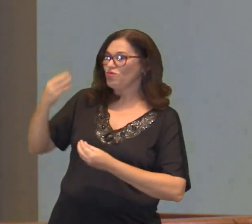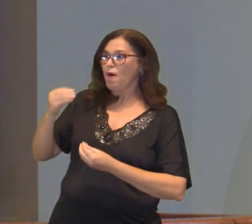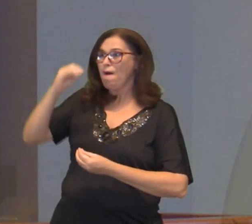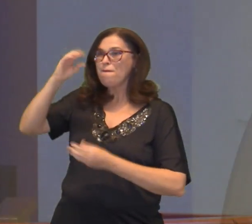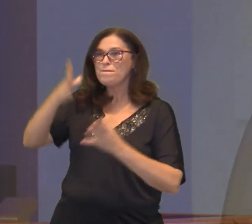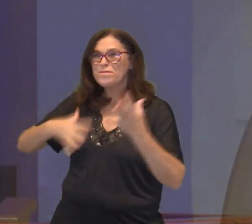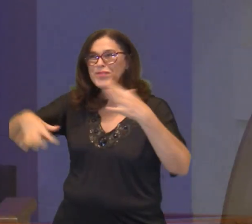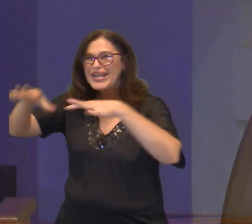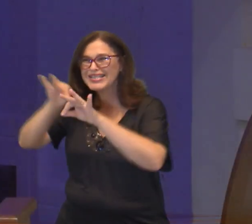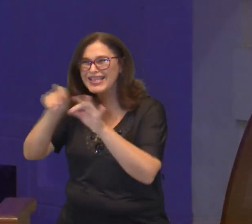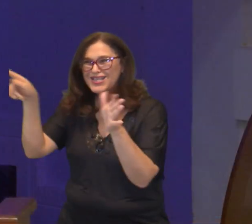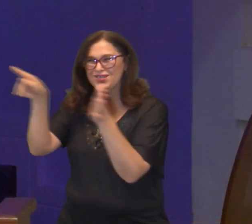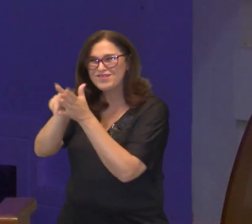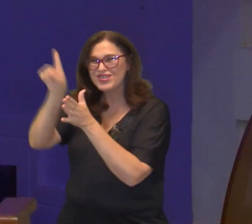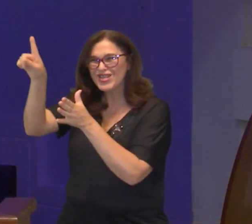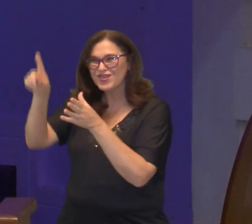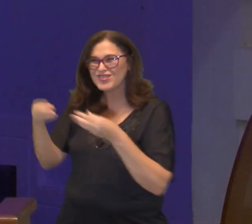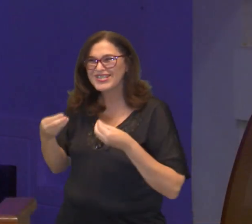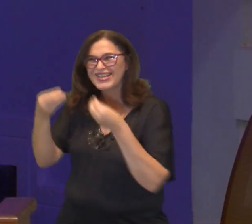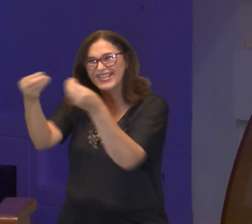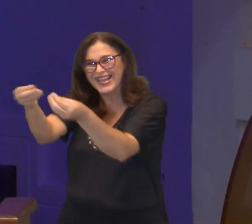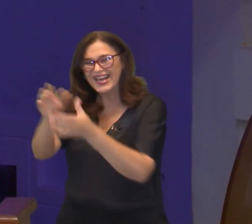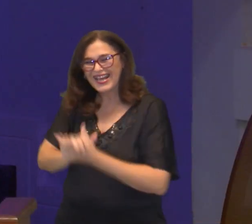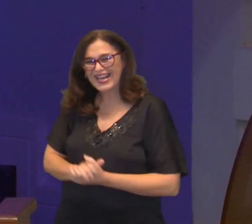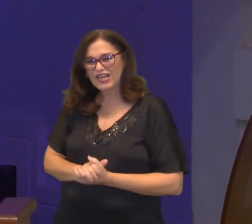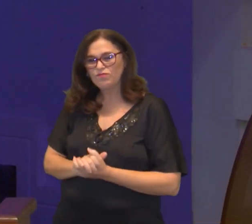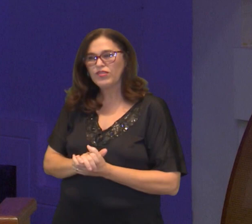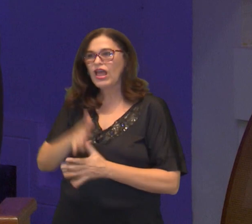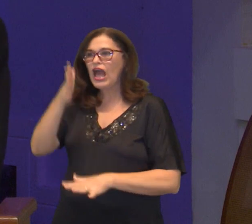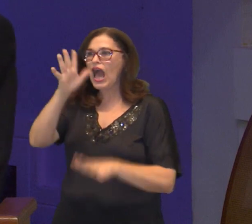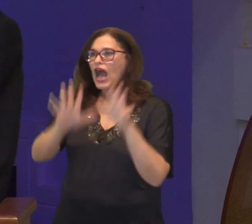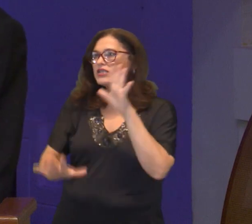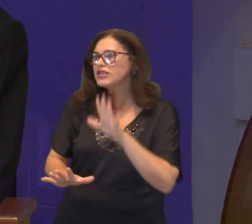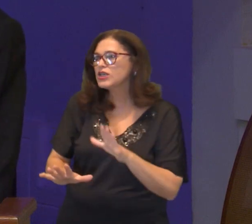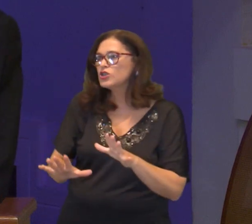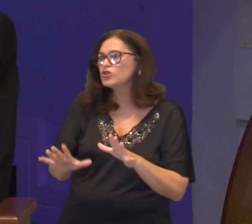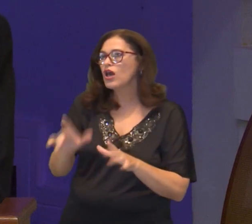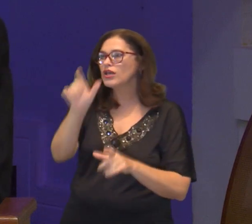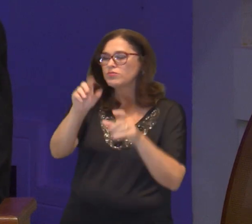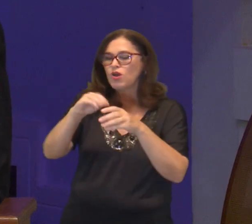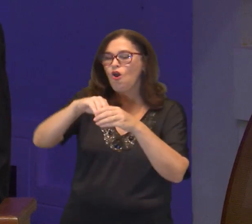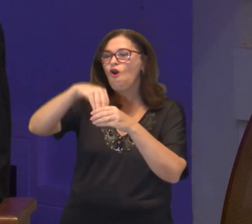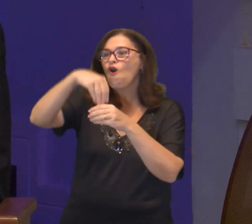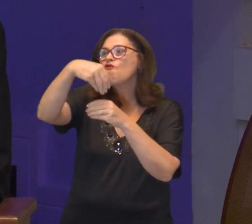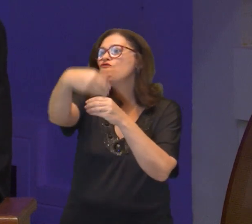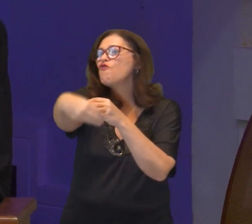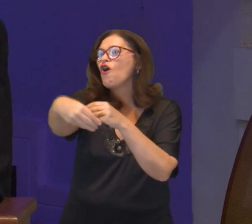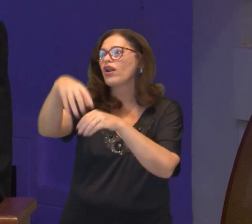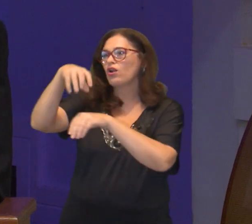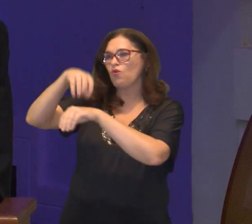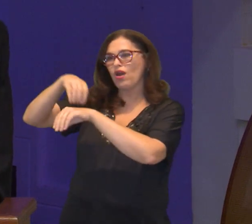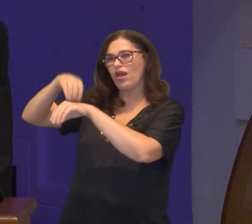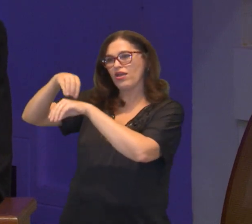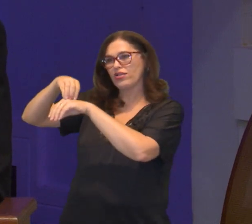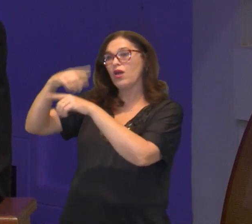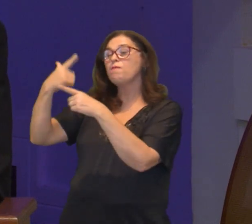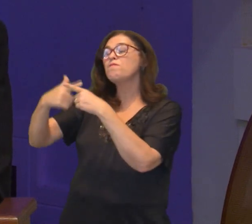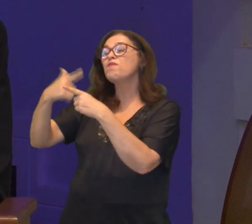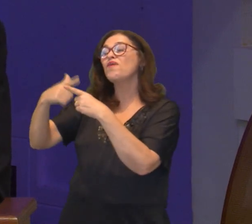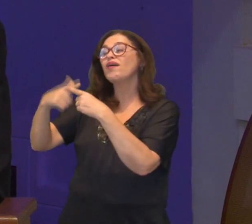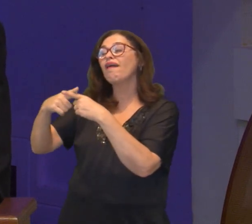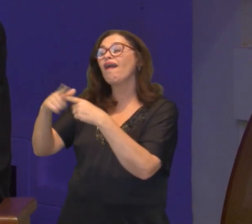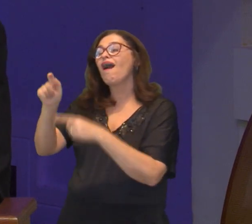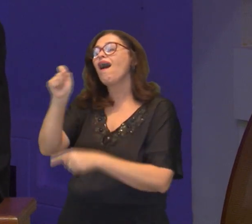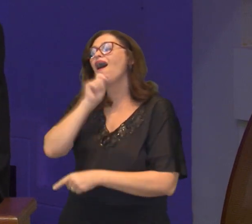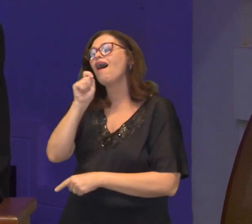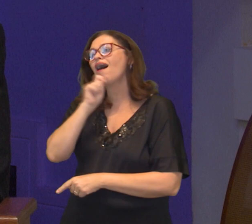dádiva de Deus. E o homem muitas vezes fica fora do reino de Deus porque ele